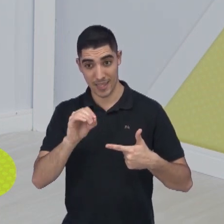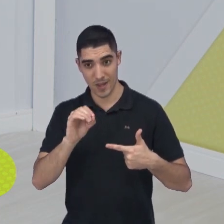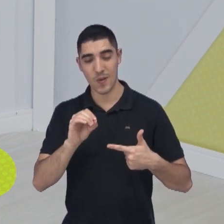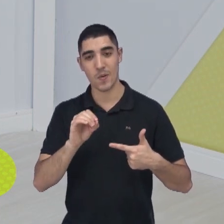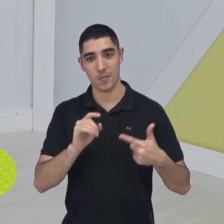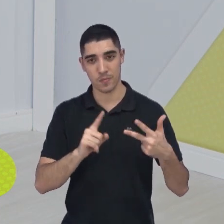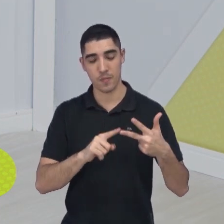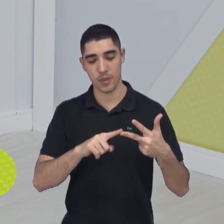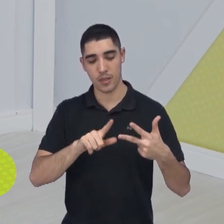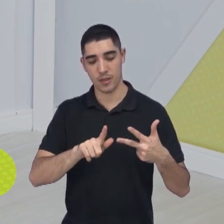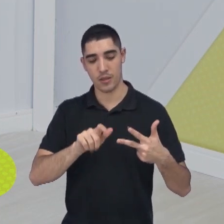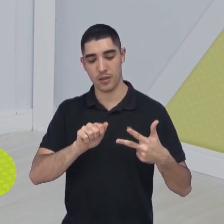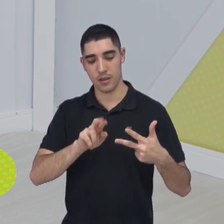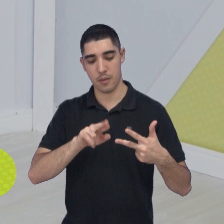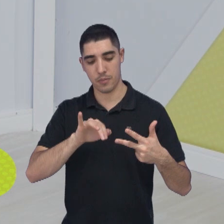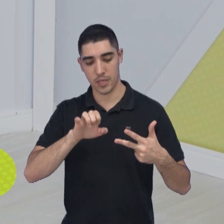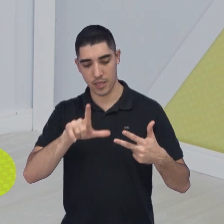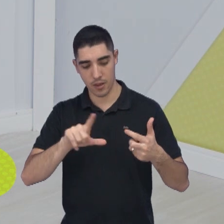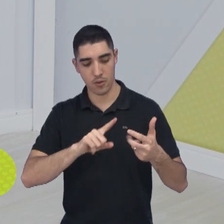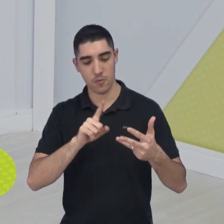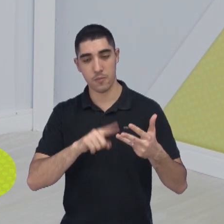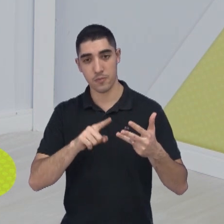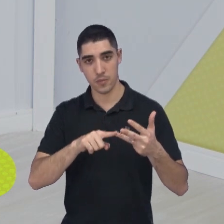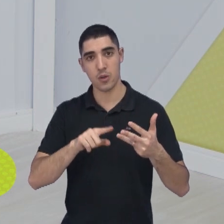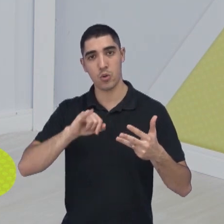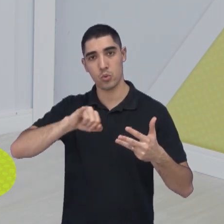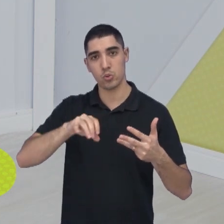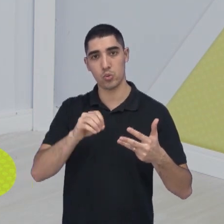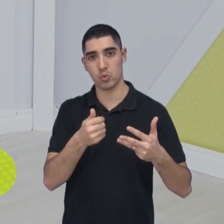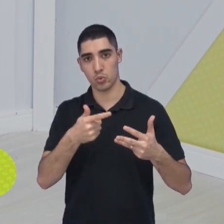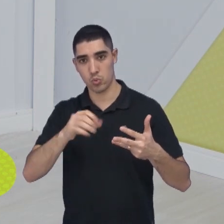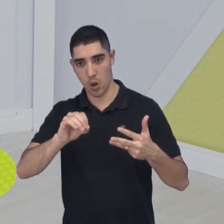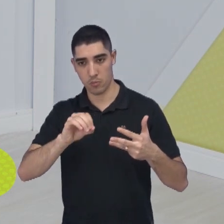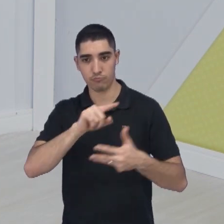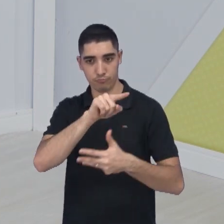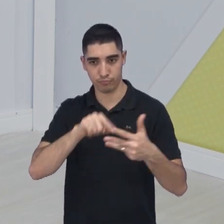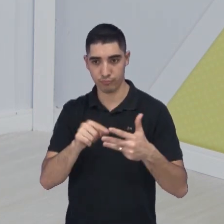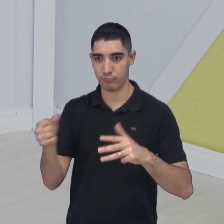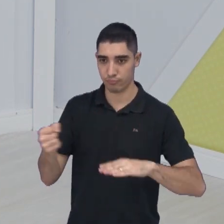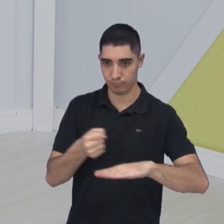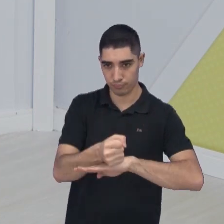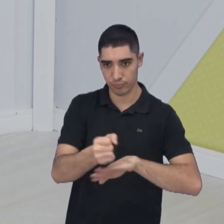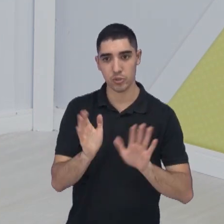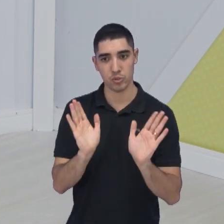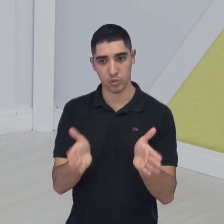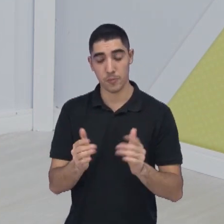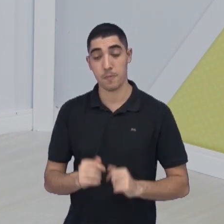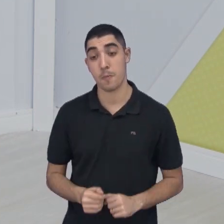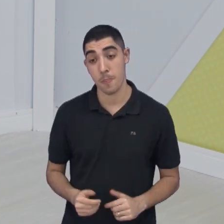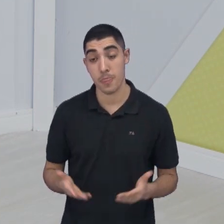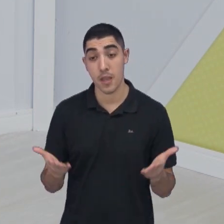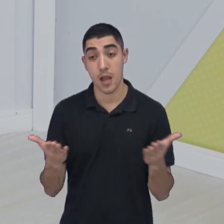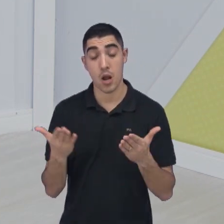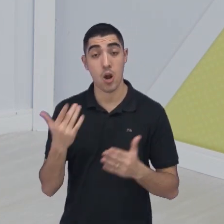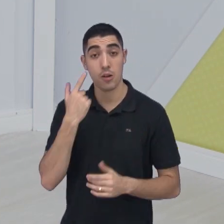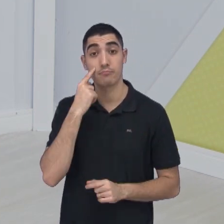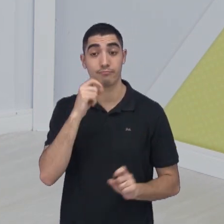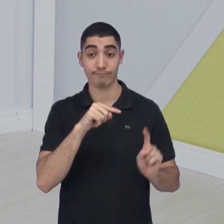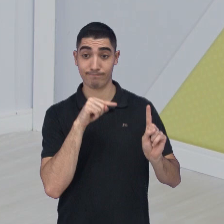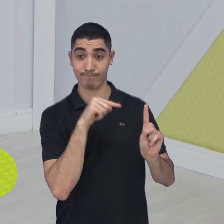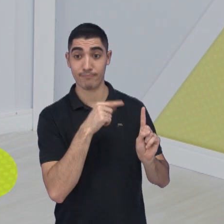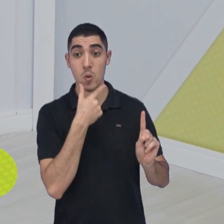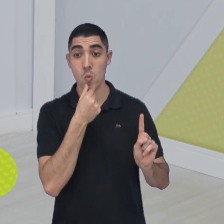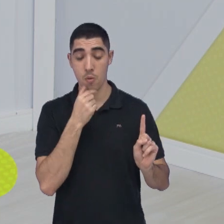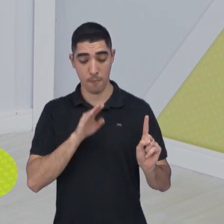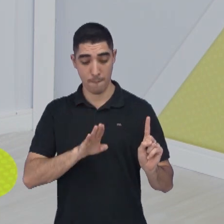Gelaskov, o Gabriel Caldeira e também o menino João Vitor, tá certo? Só um detalhe, Betinho não é mais jogador da